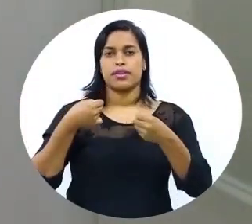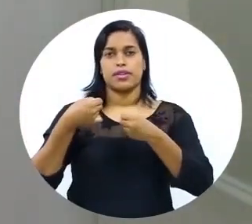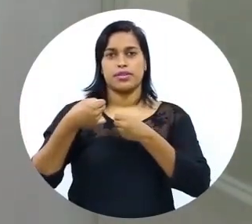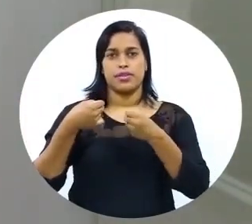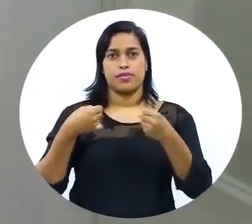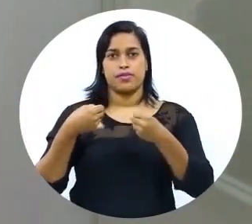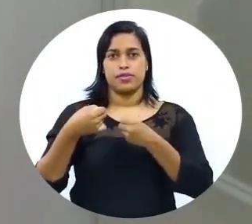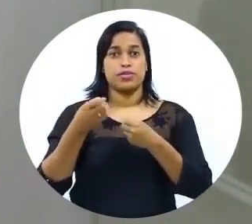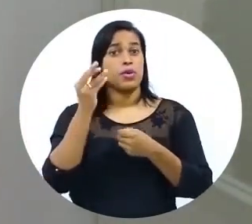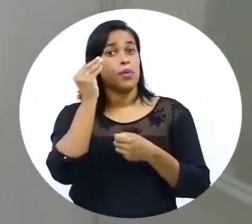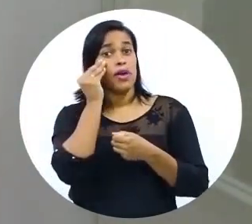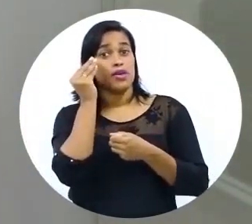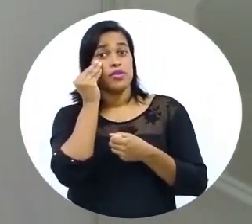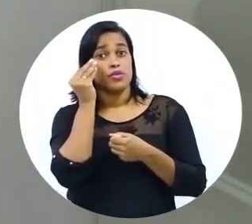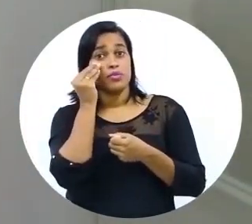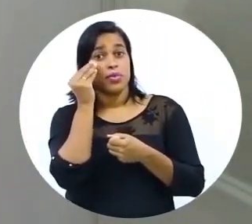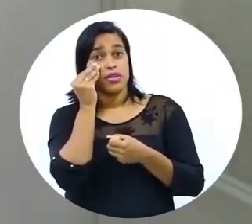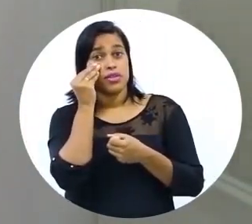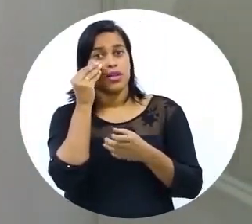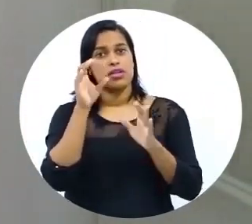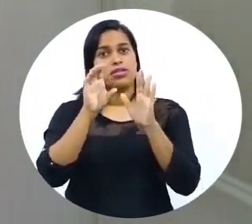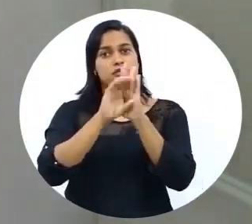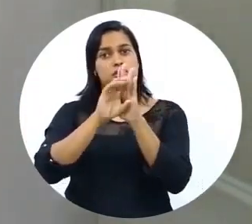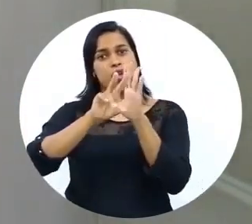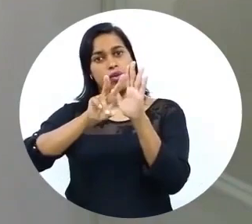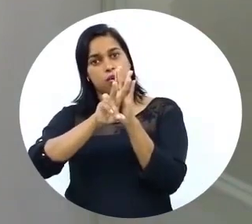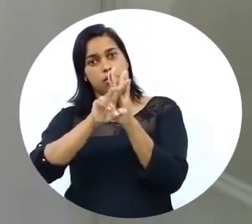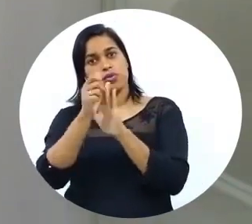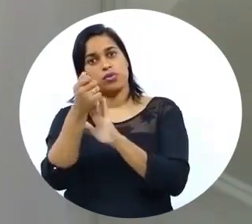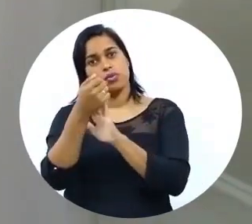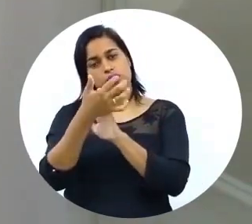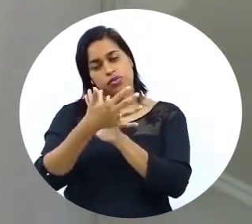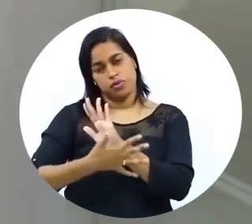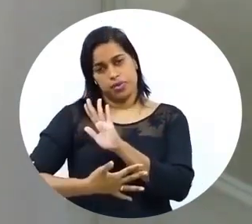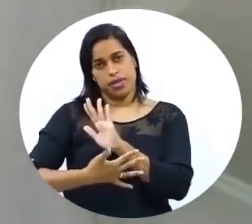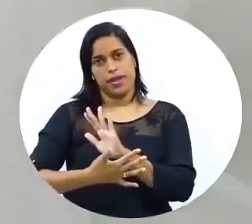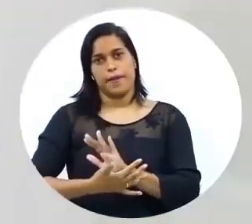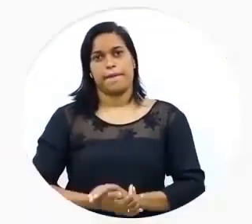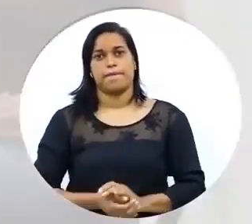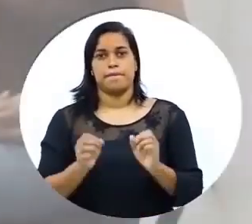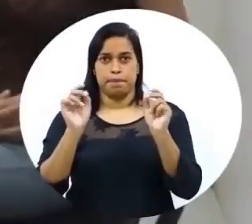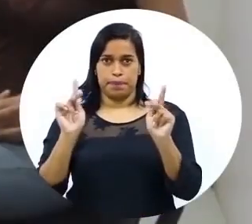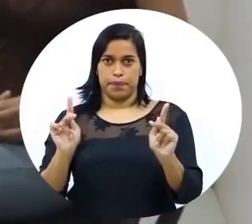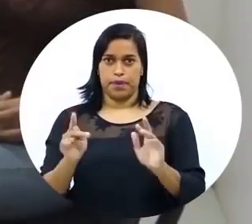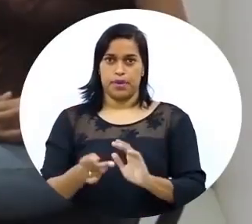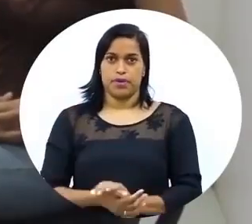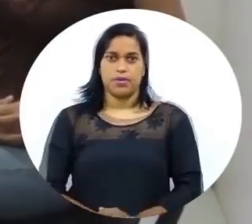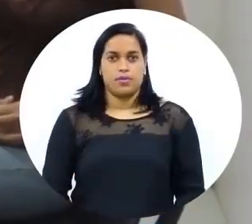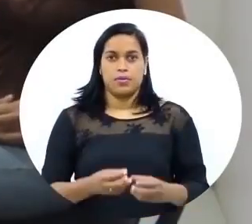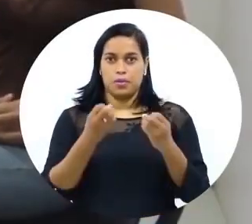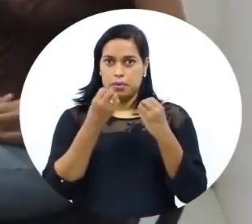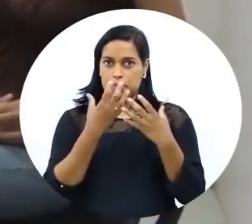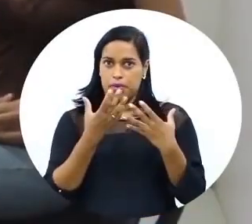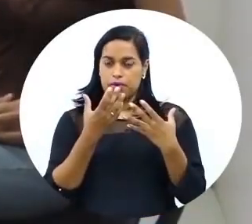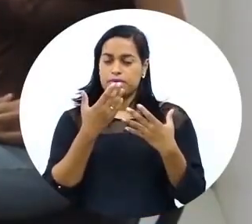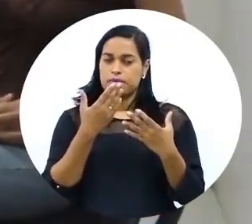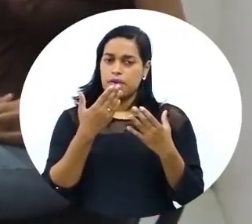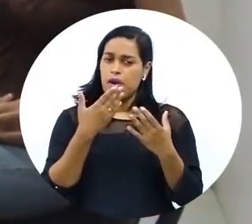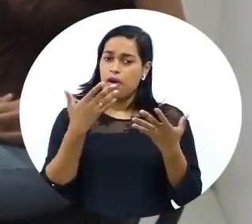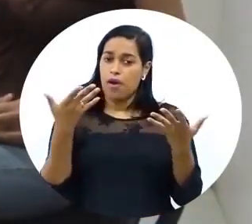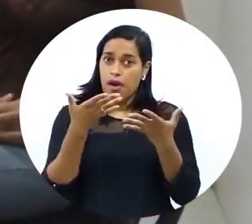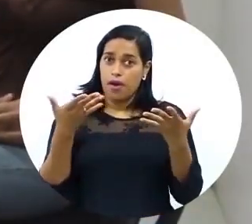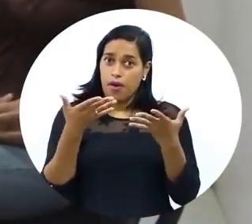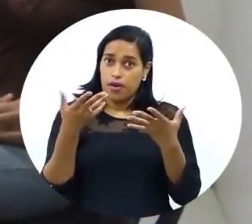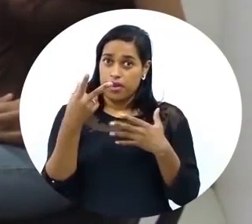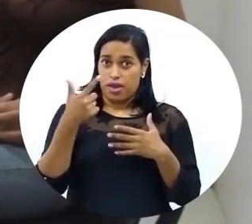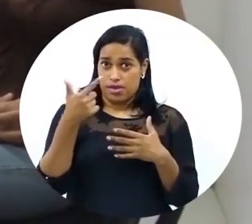com uma especialista em currículo para a gente falar muito mais sobre isso, ok? Bem, como prometido, a